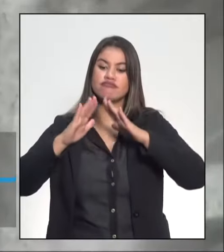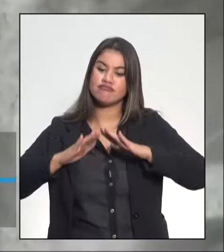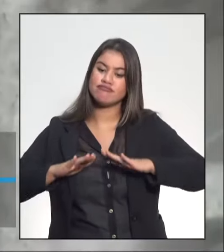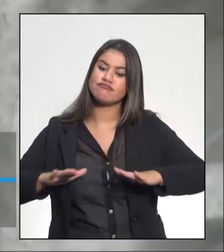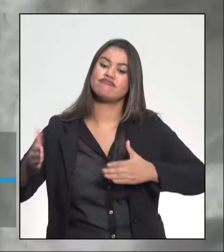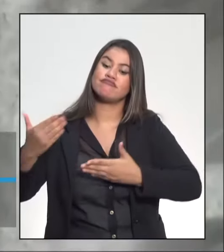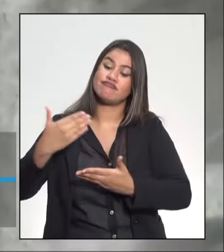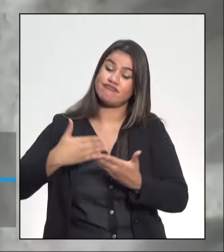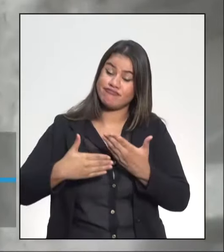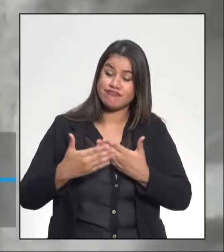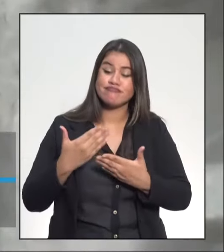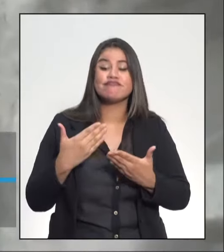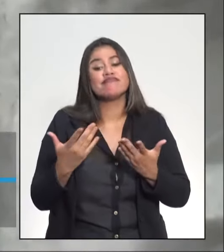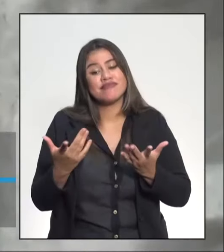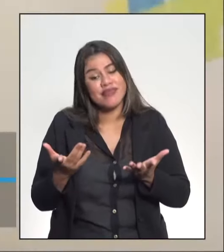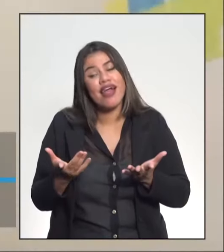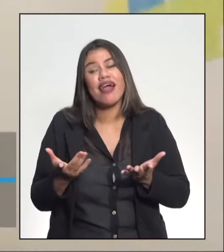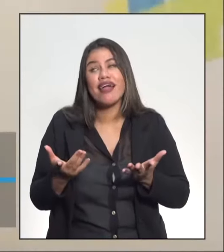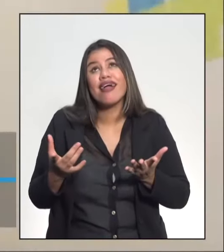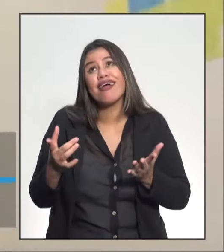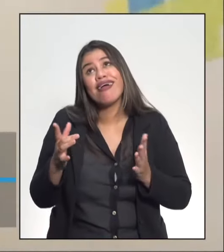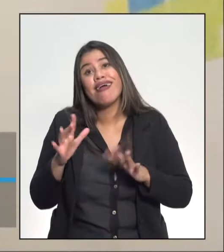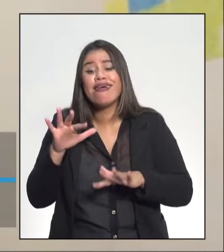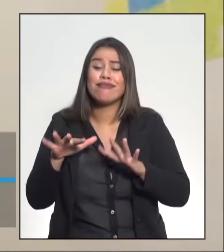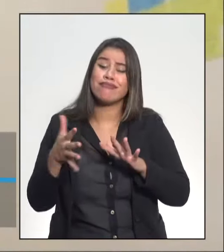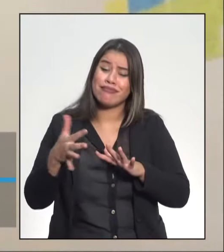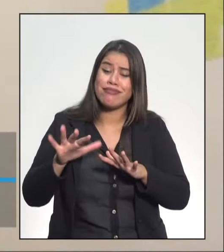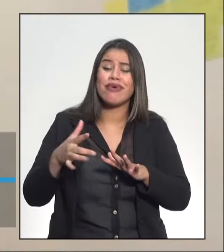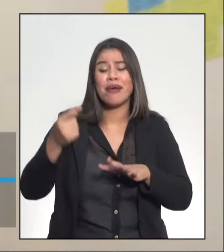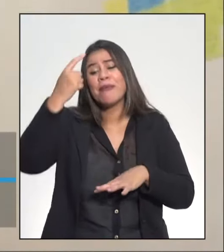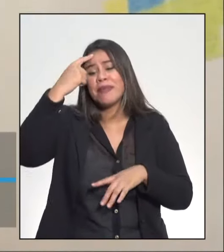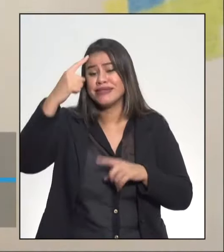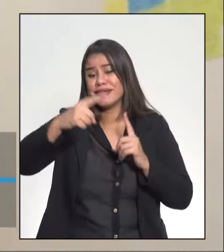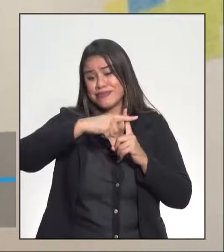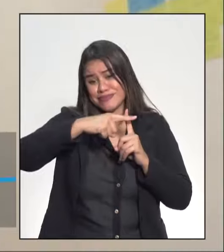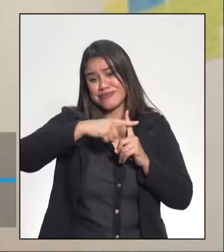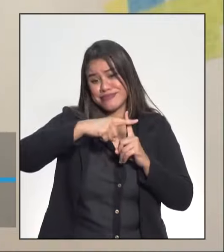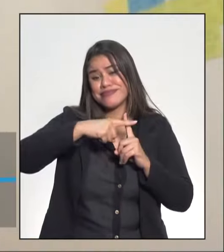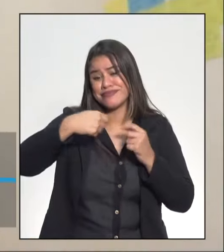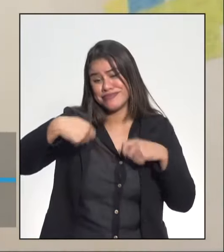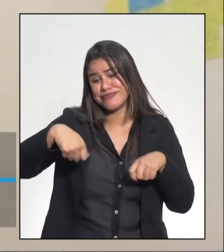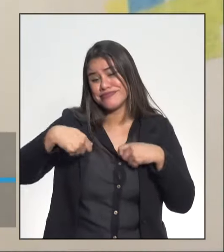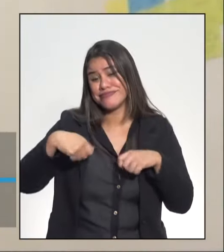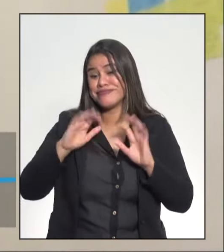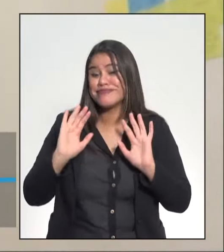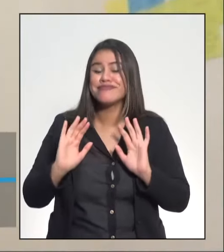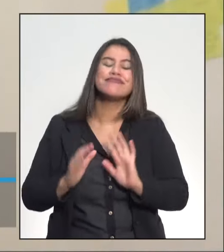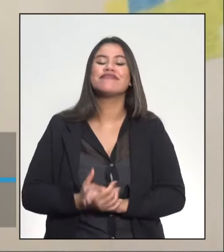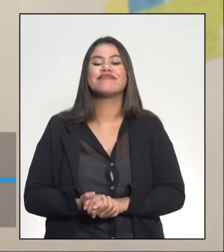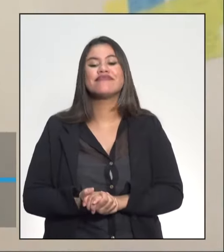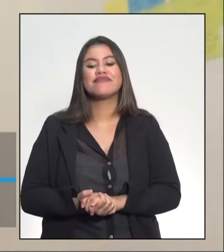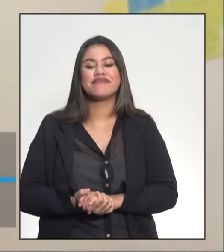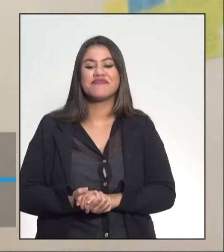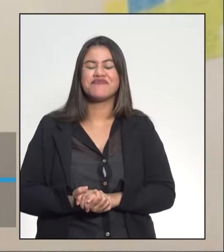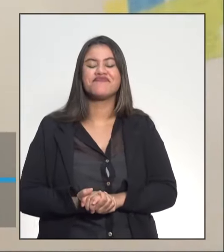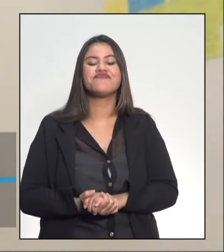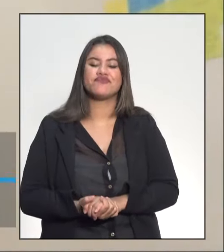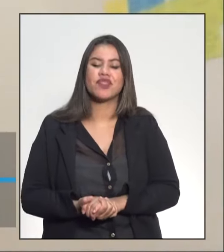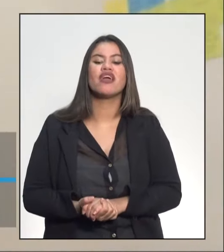Mas vamos pensar no lado positivo da harmonia. Vamos pensar no lado positivo. Eu concordo plenamente com você. Gente, que colocações